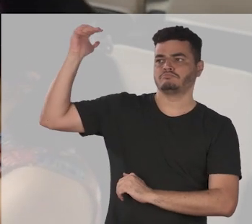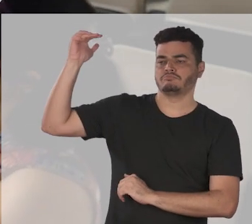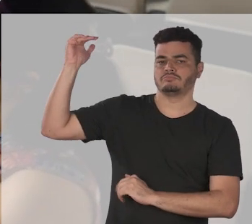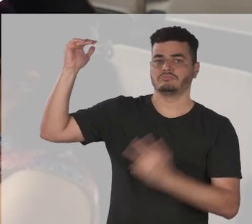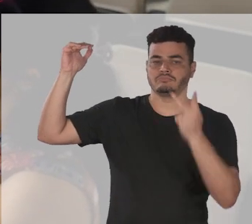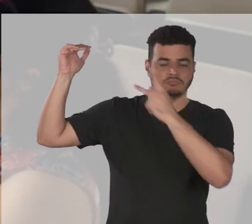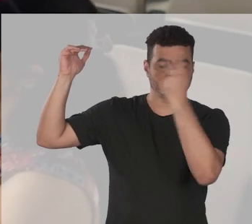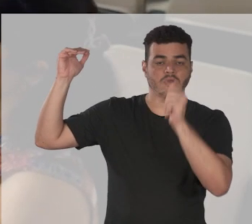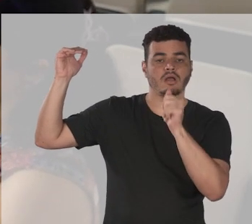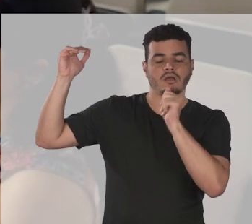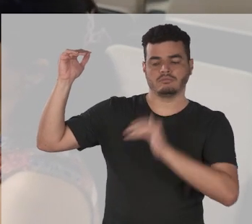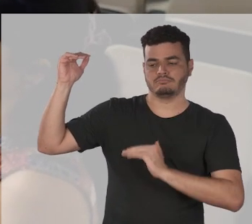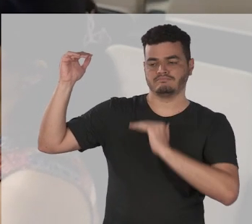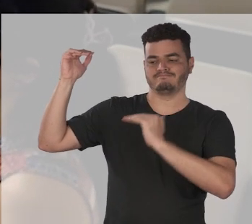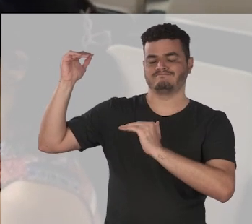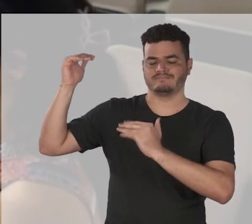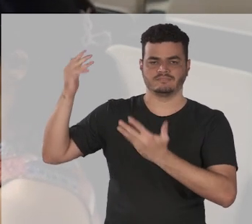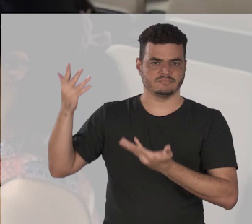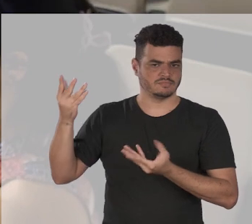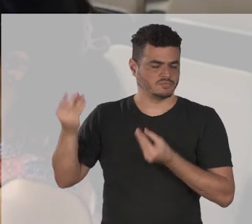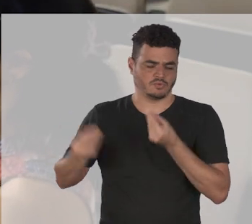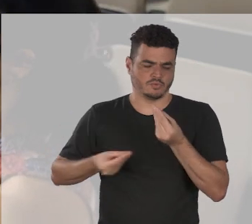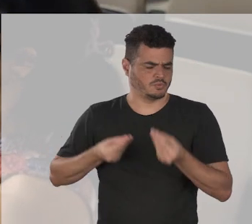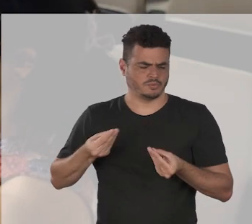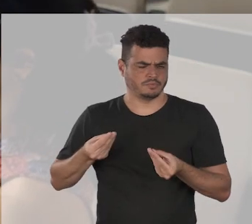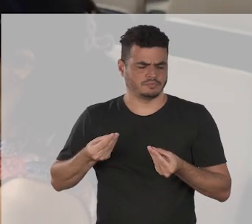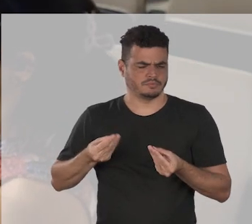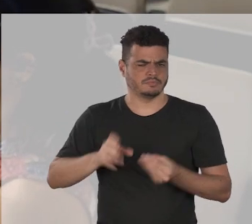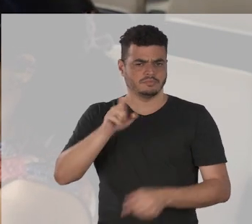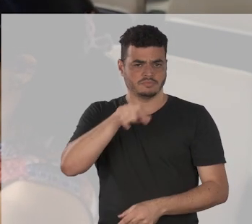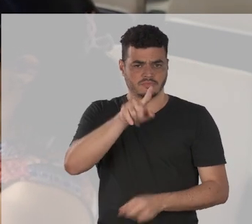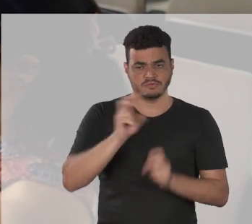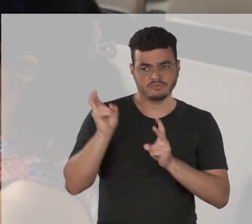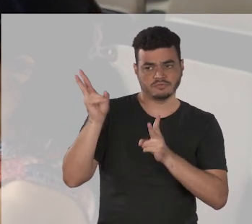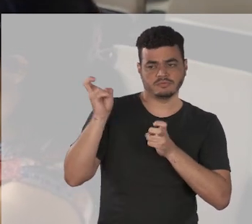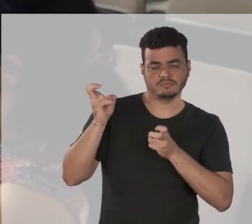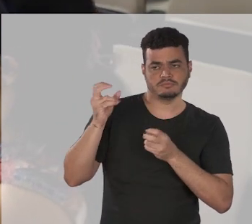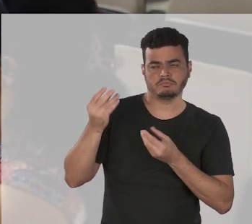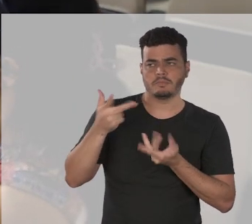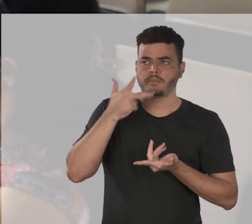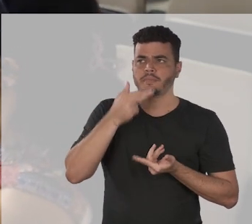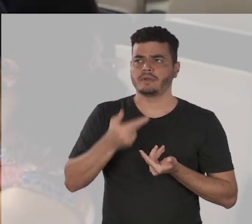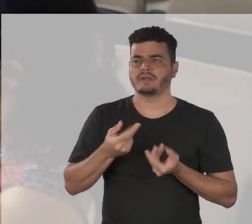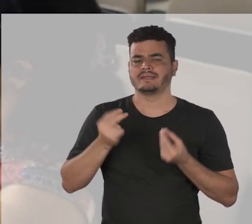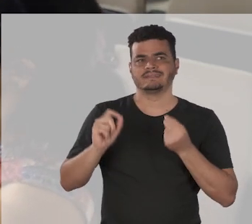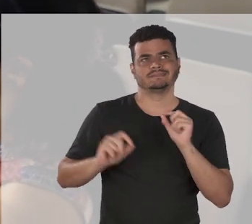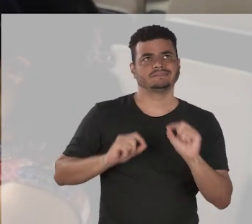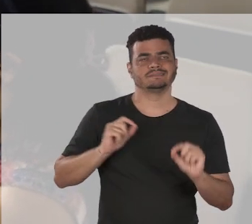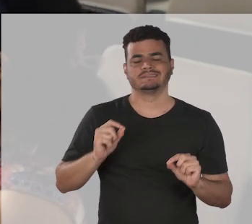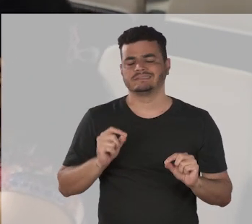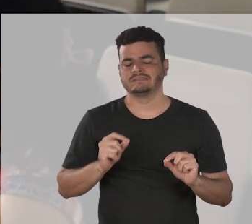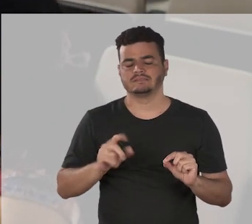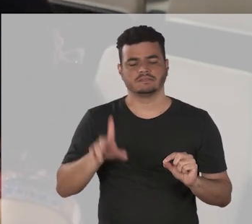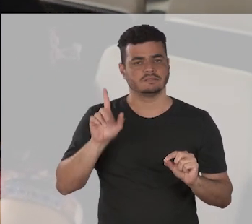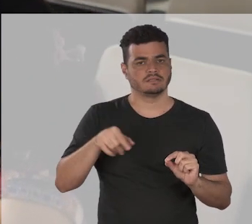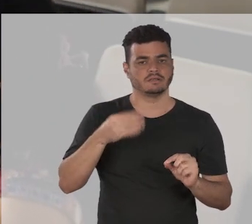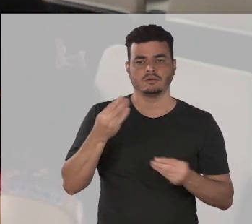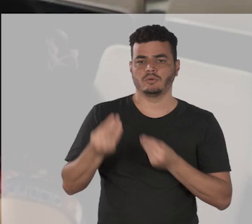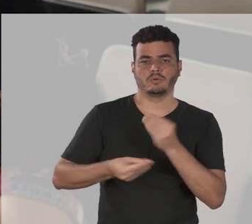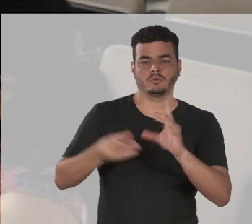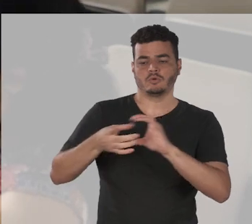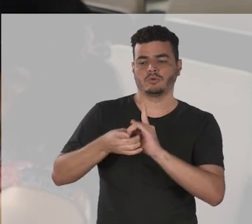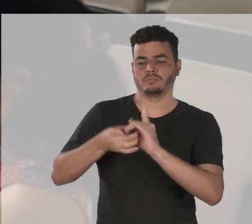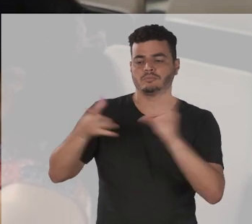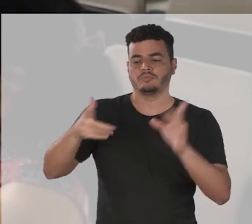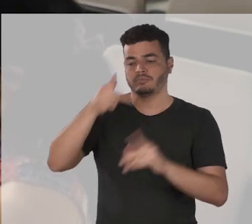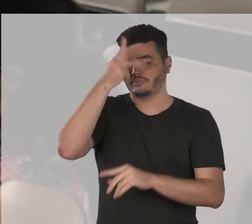ainda é elitizada a questão da leitura literária. Se você observa isso como uma possibilidade de democratizar o